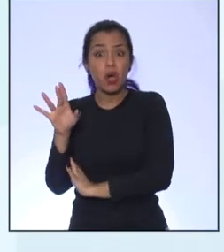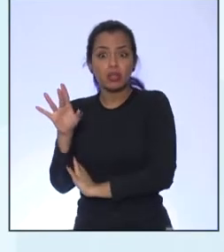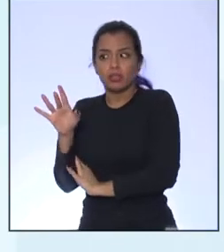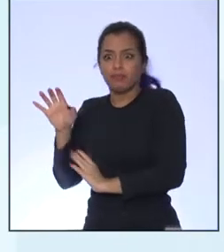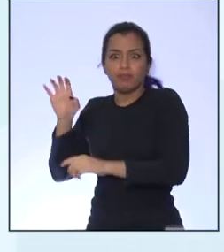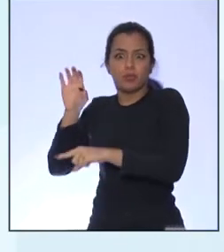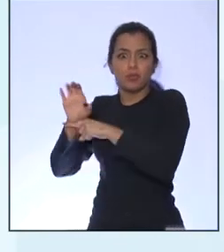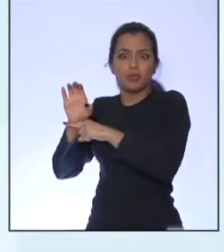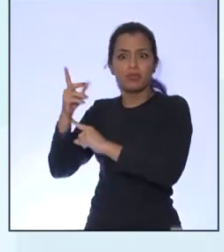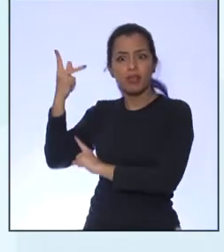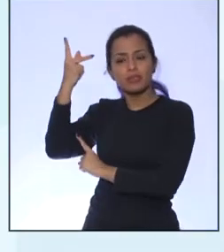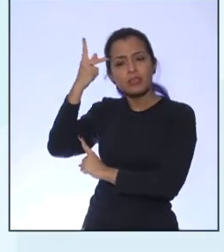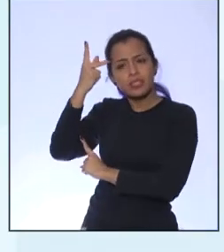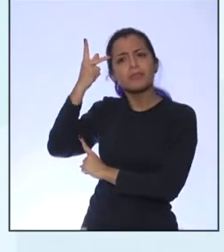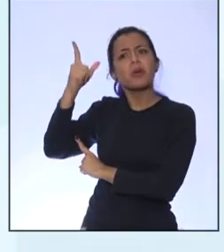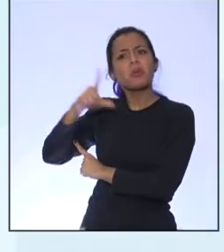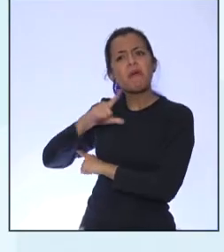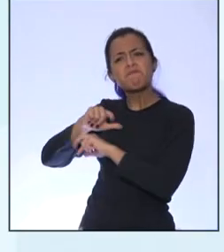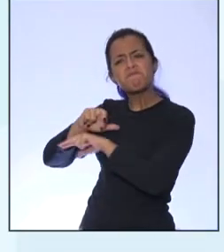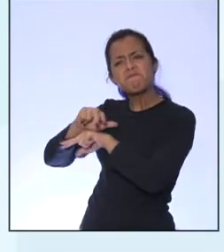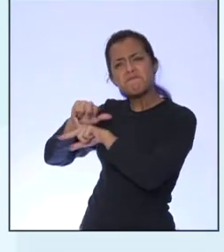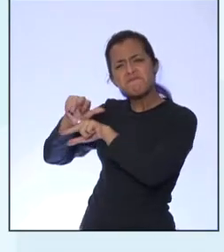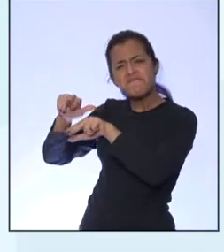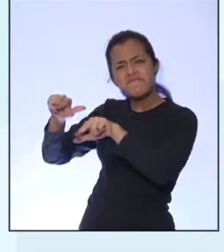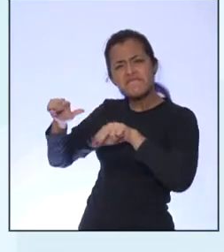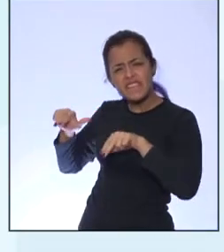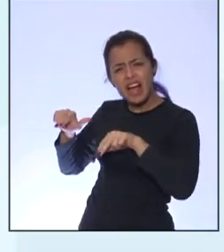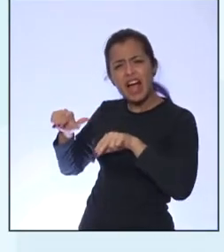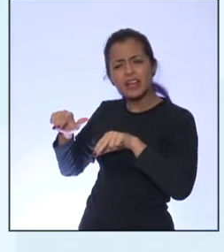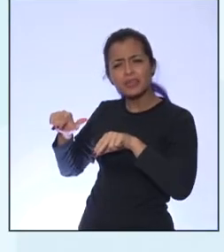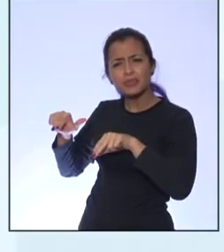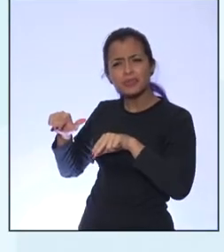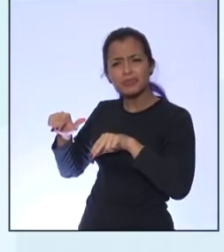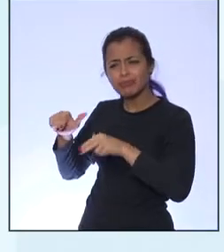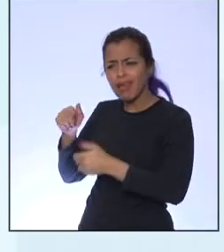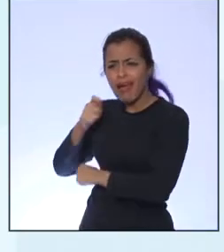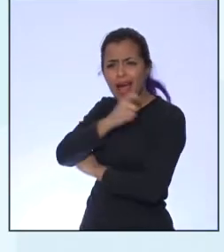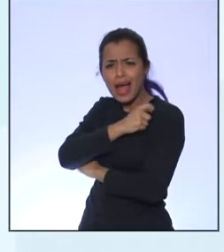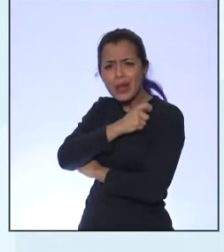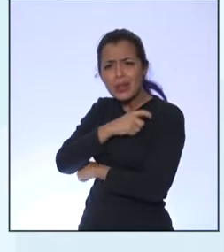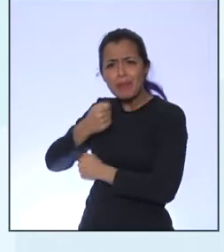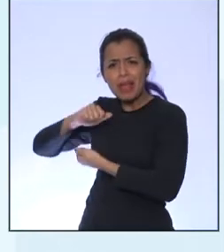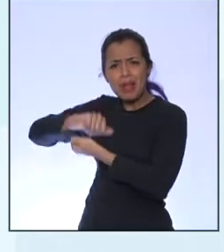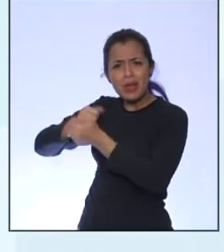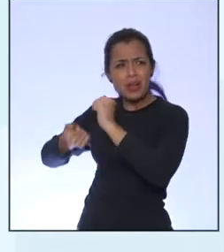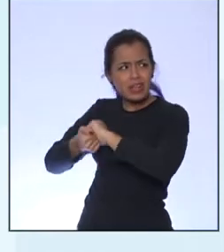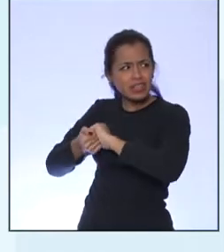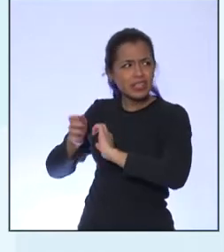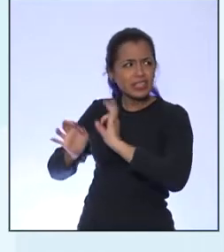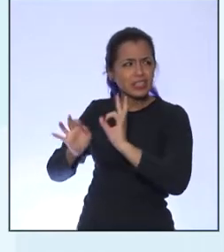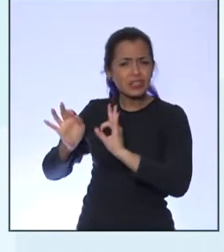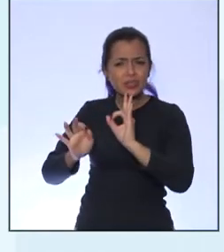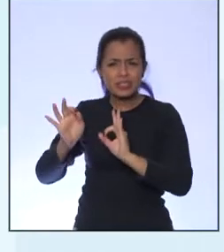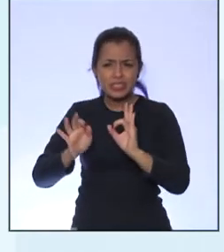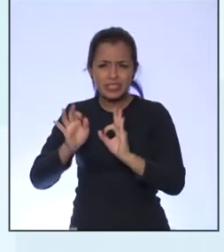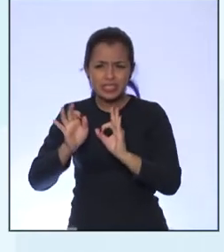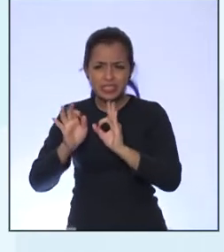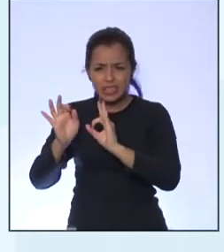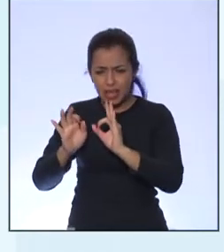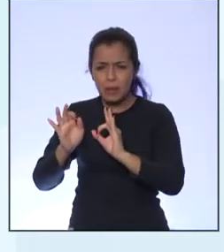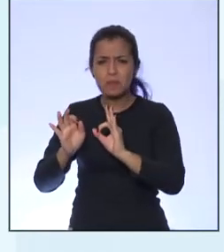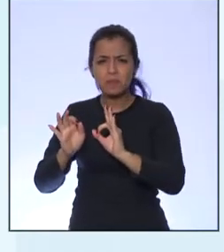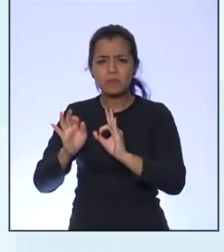estadual, teve que se reorganizar para todo esse momento, né, usando novos mecanismos, como